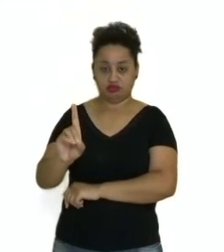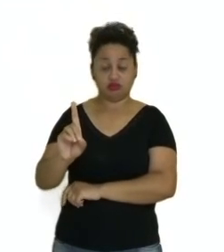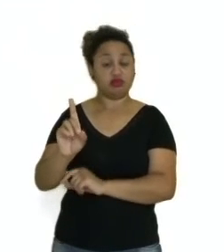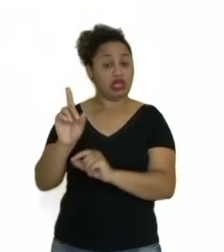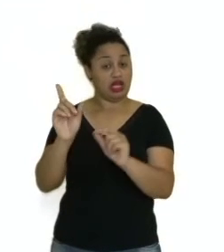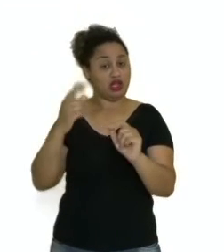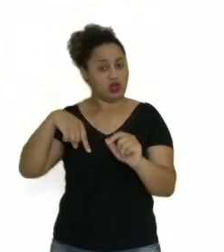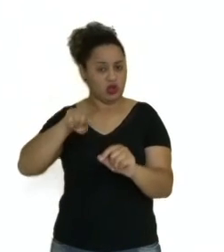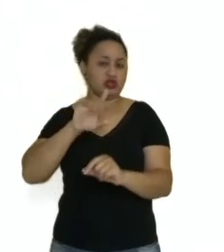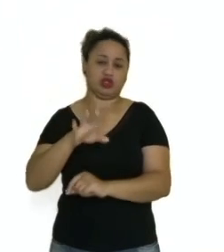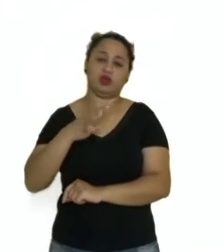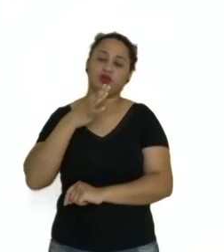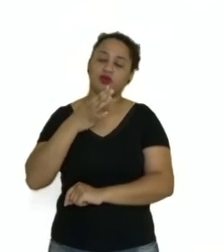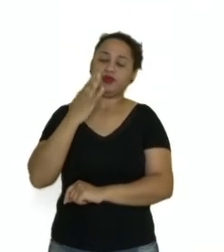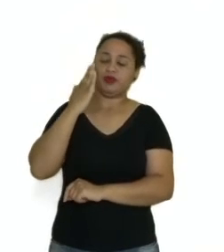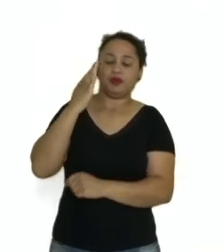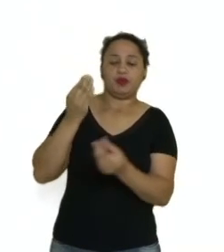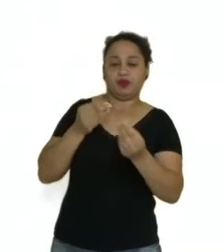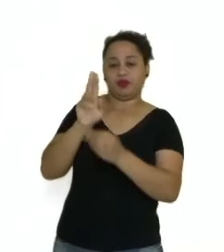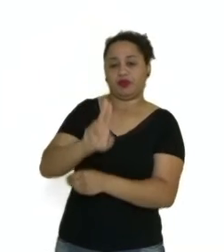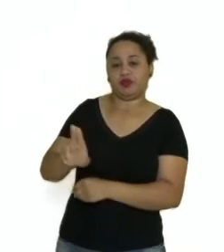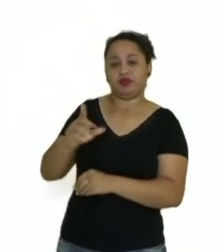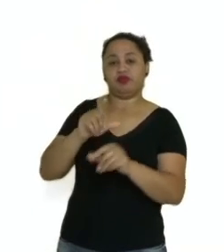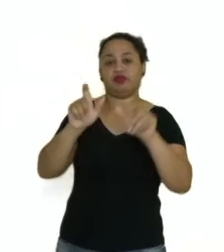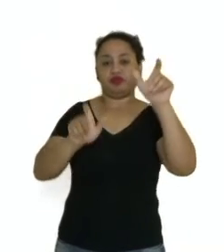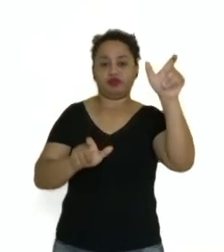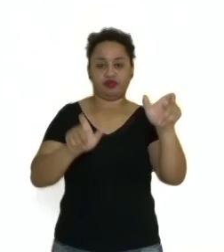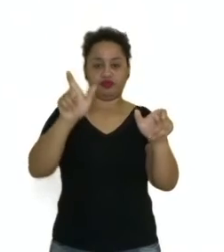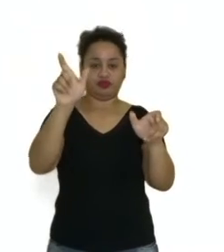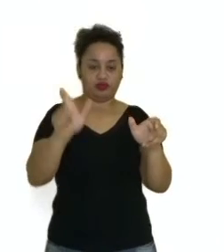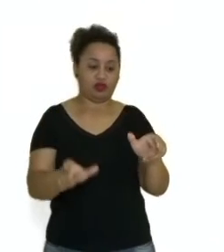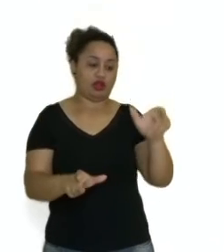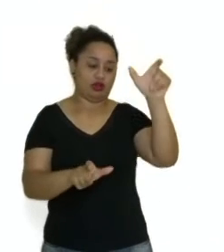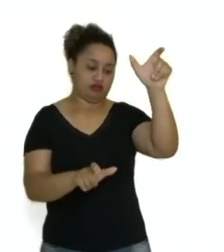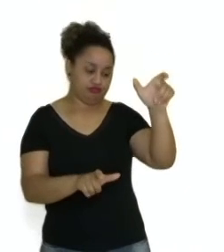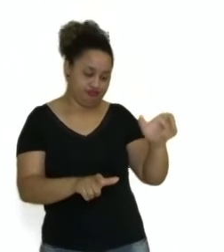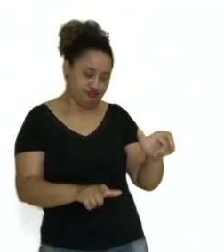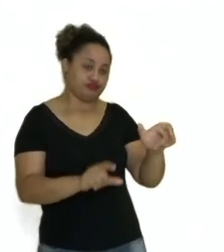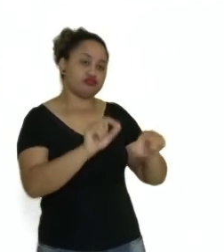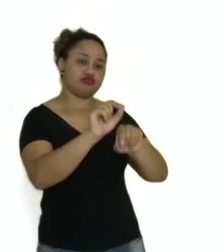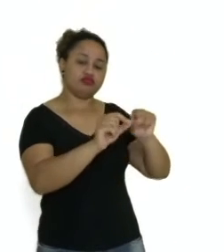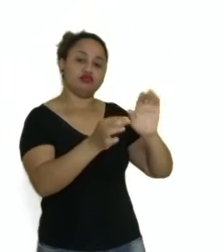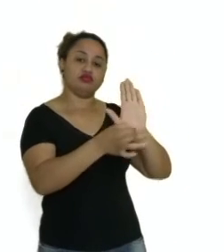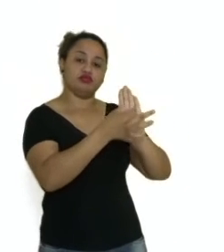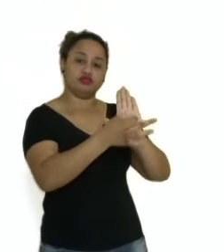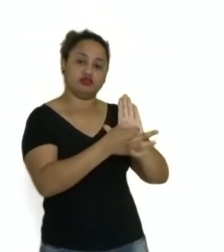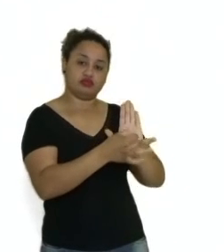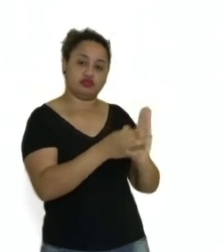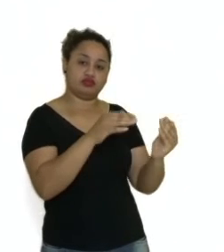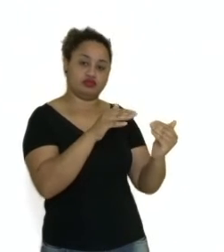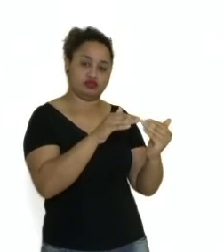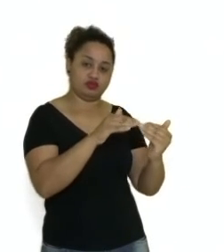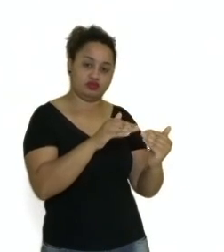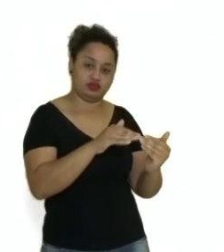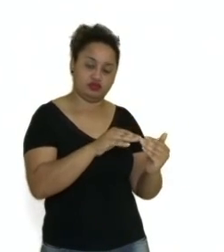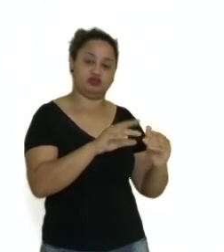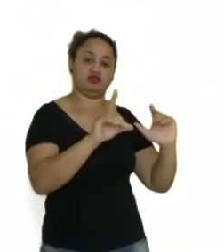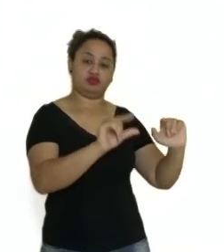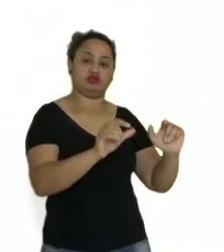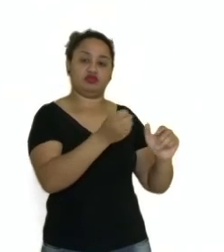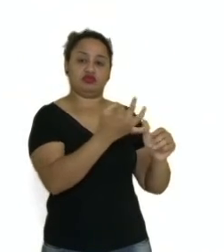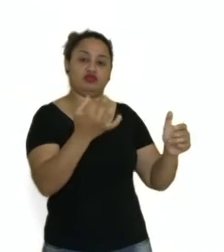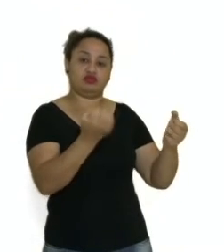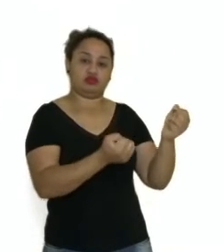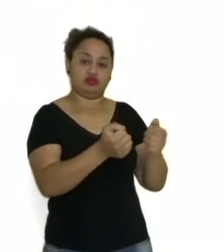é nosso conhecido, com 2 colunas. Então, numa coluna você vai colocar os argumentos favoráveis à redução da